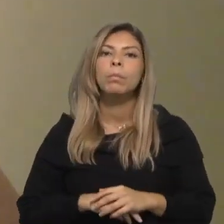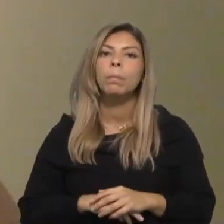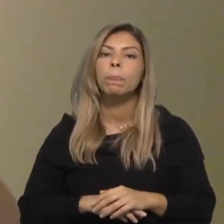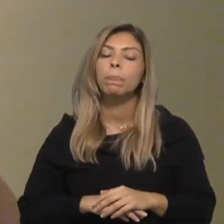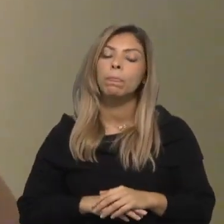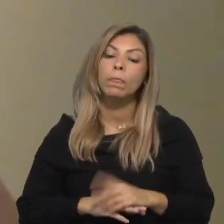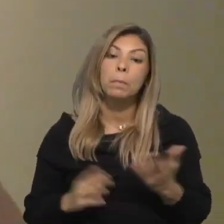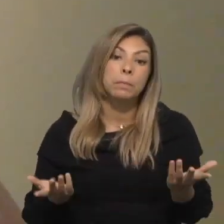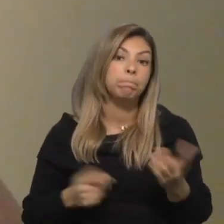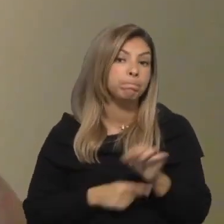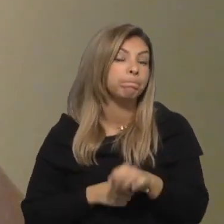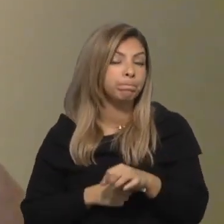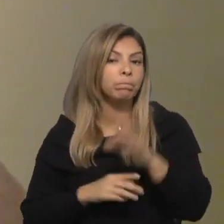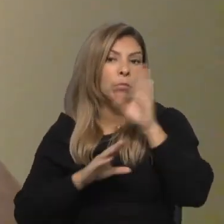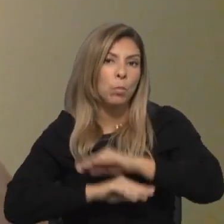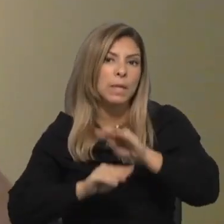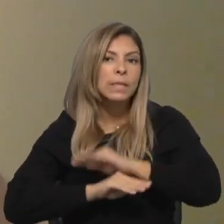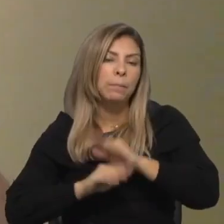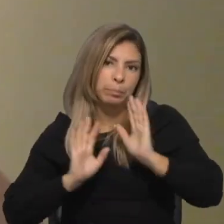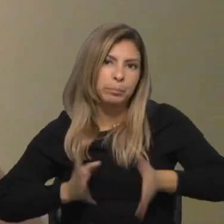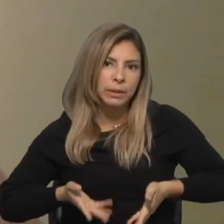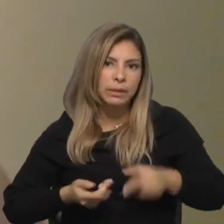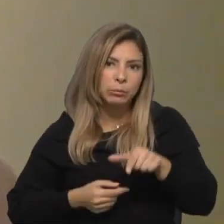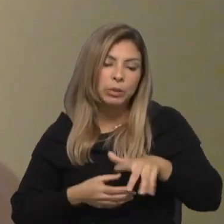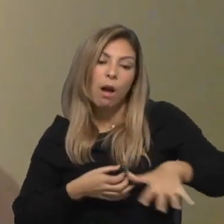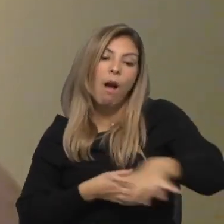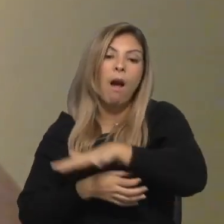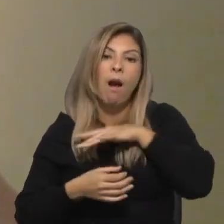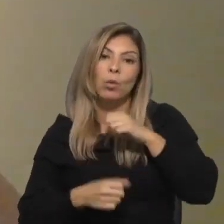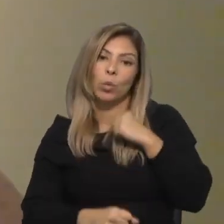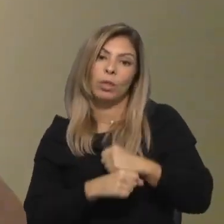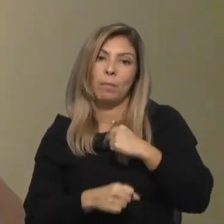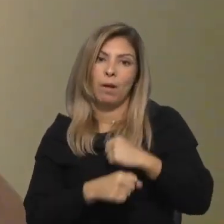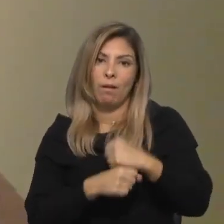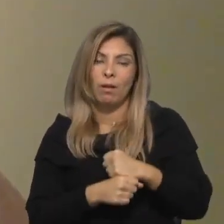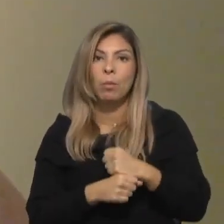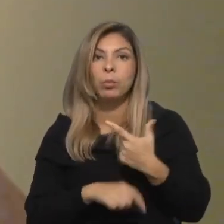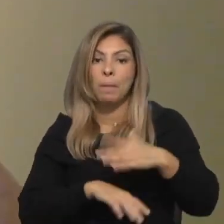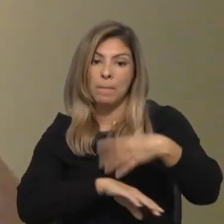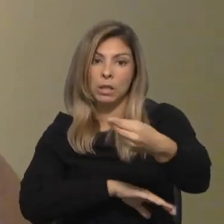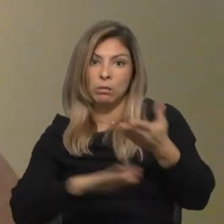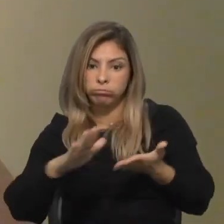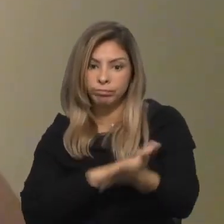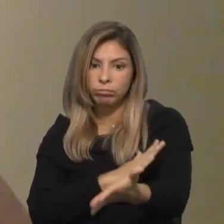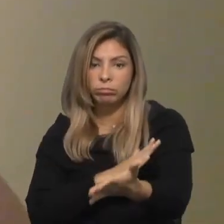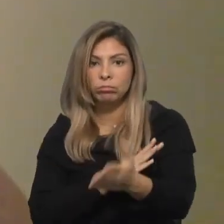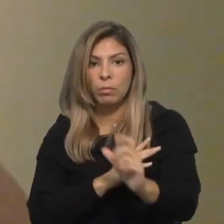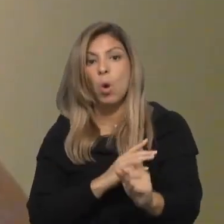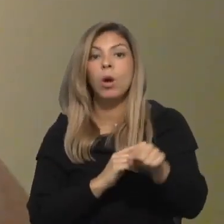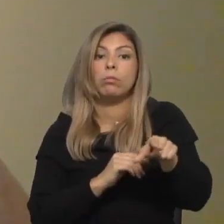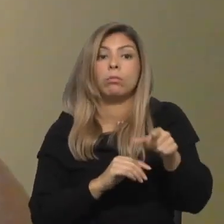mas sim, é necessária essa formação em mundo laboral, porque se os jovens estão cada vez a ir até mais tarde, a estudar até mais